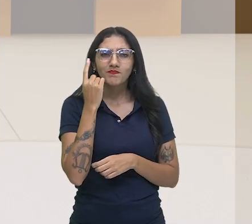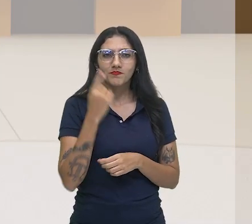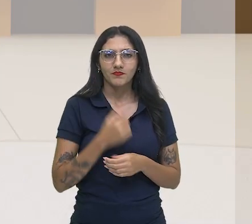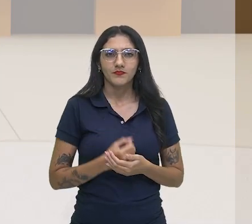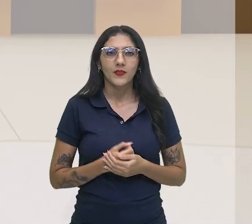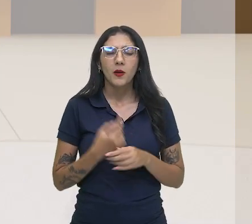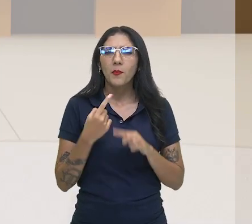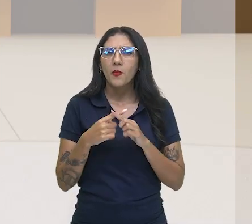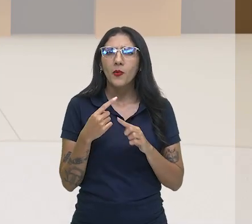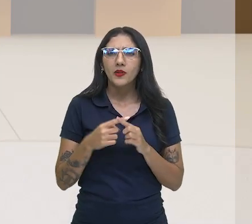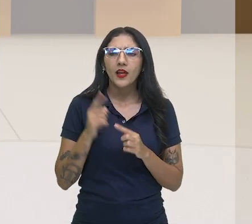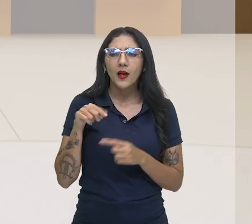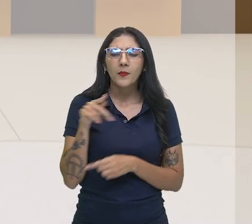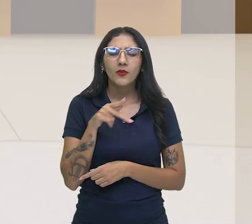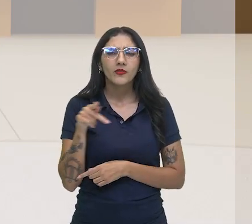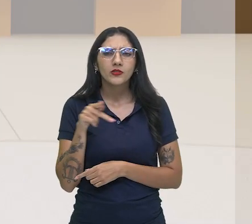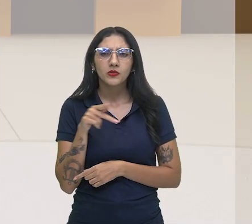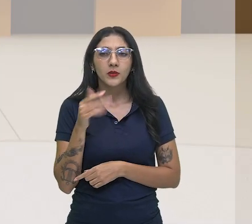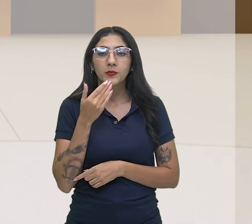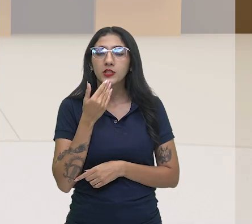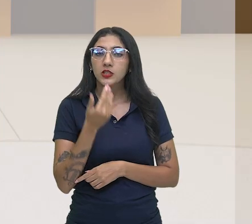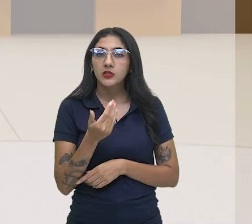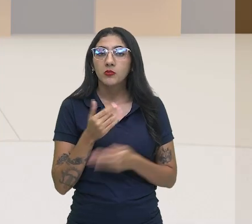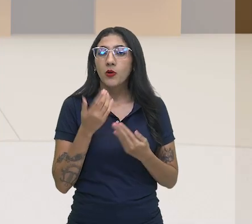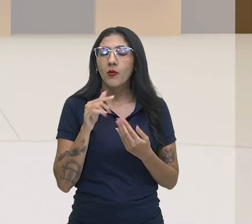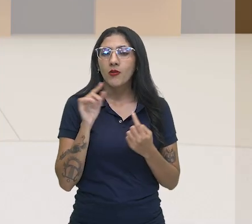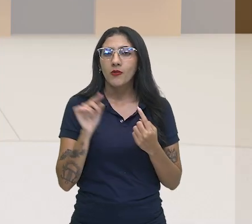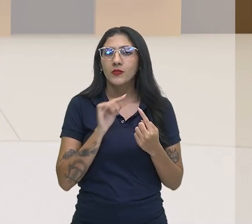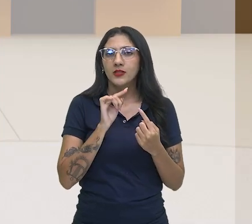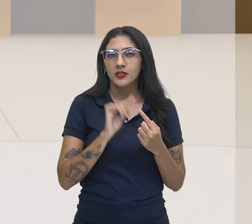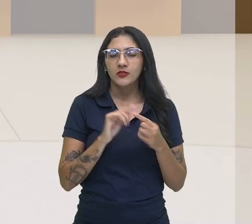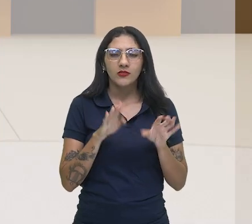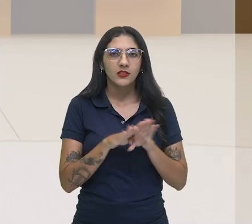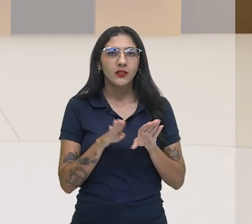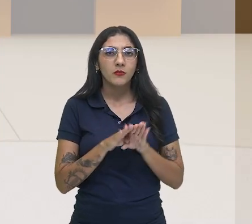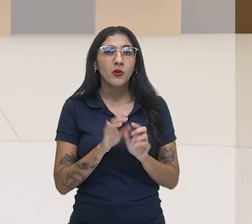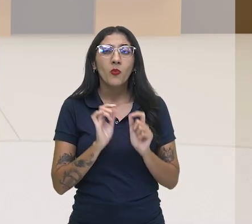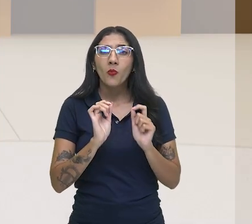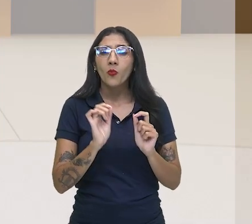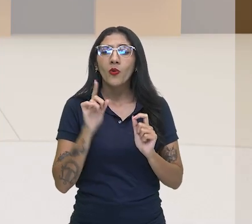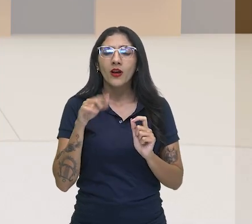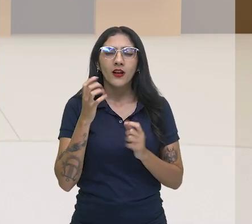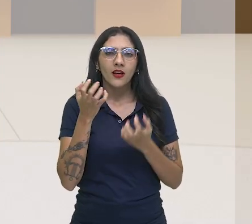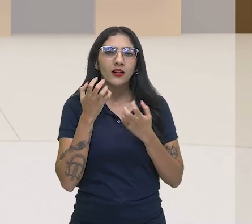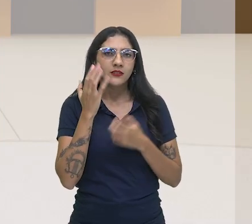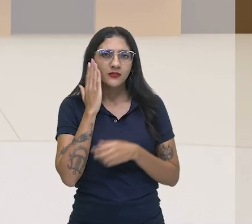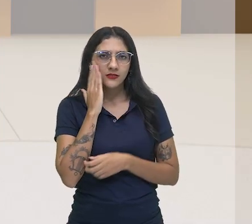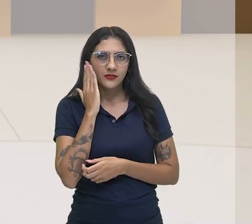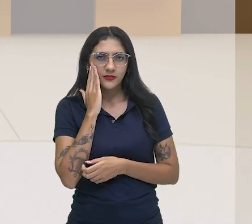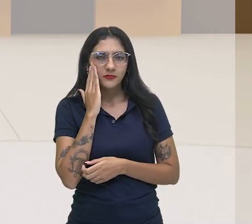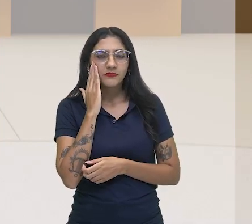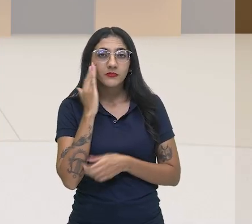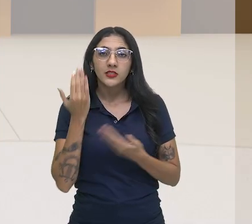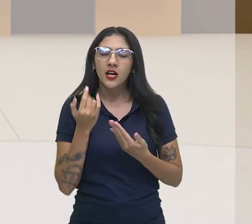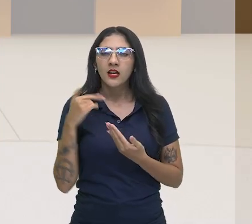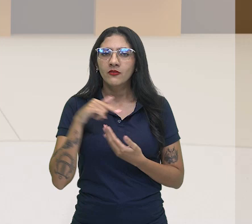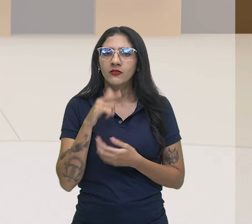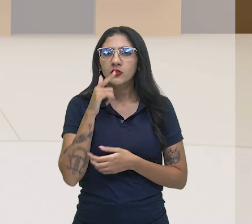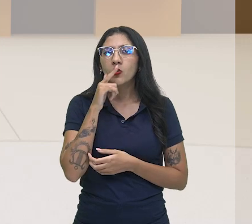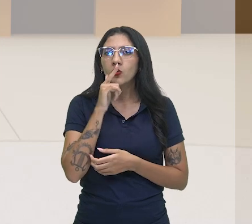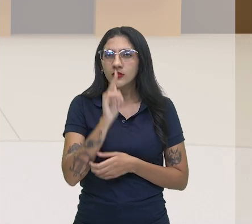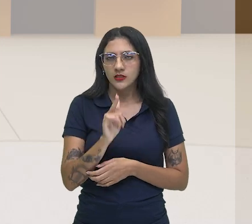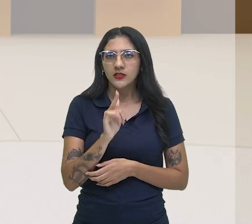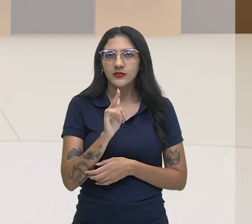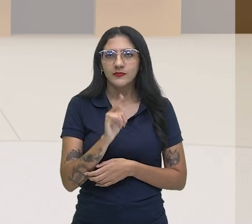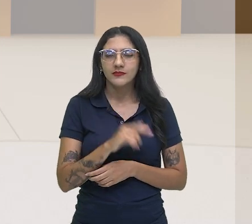professora passou essa pesquisa, qual é o objetivo e o que ela vai querer saber. Perfeito. Aí você vai conseguir fechar a sua